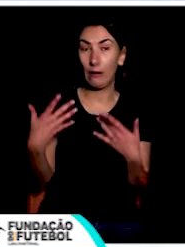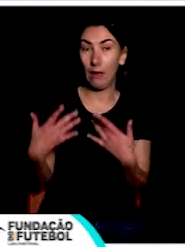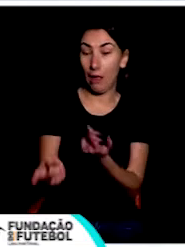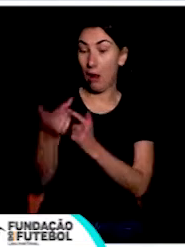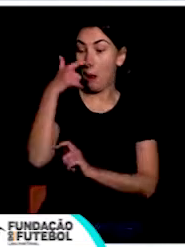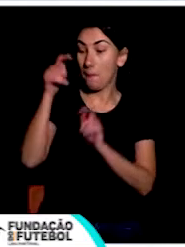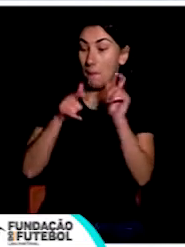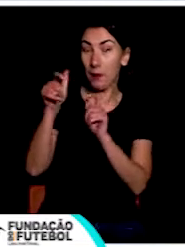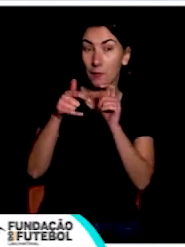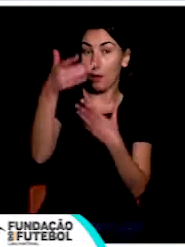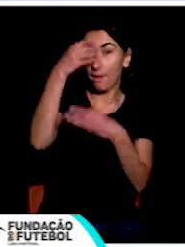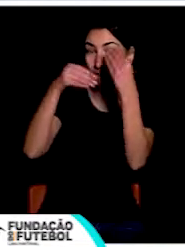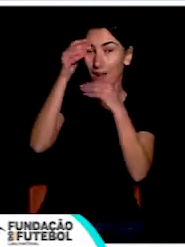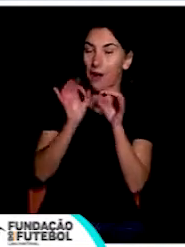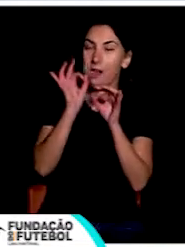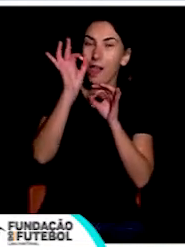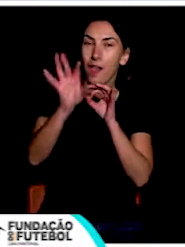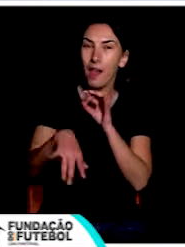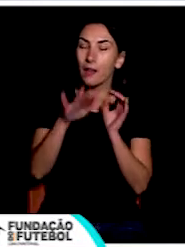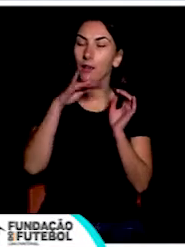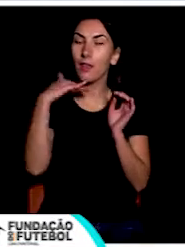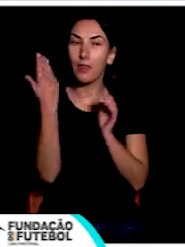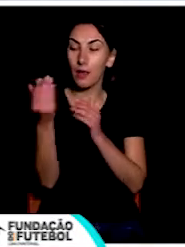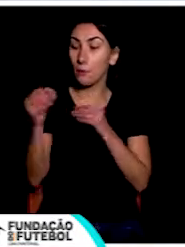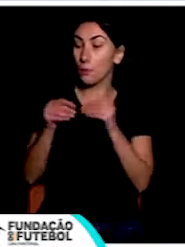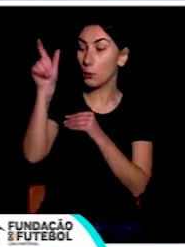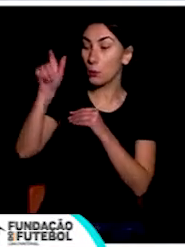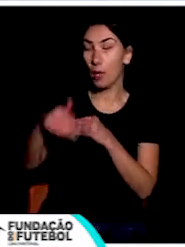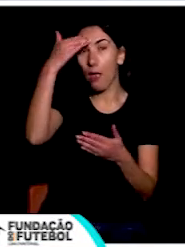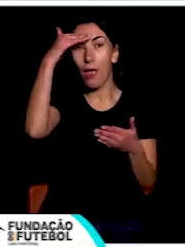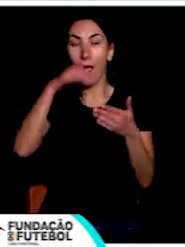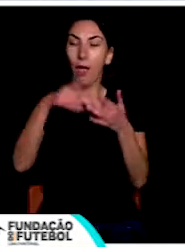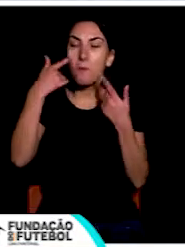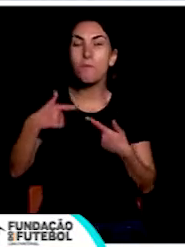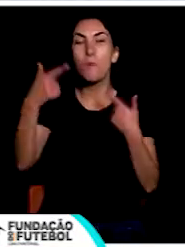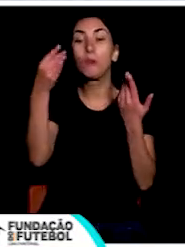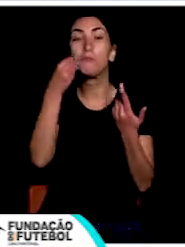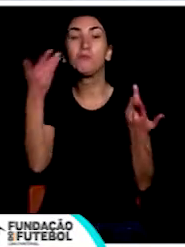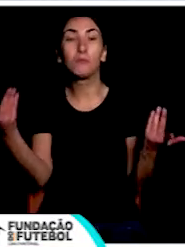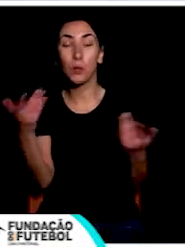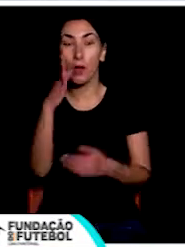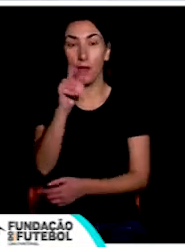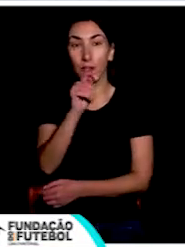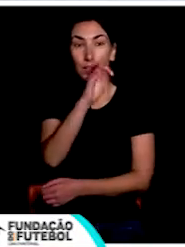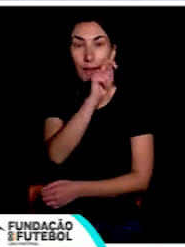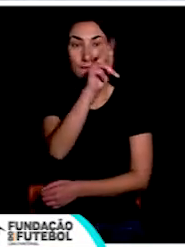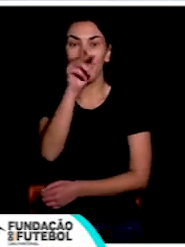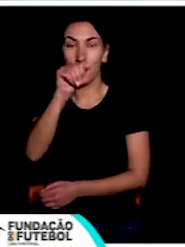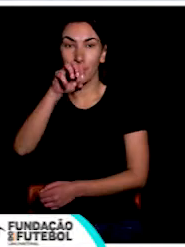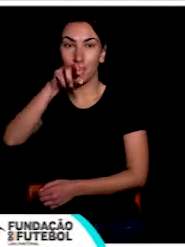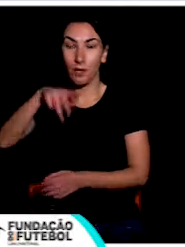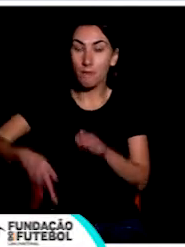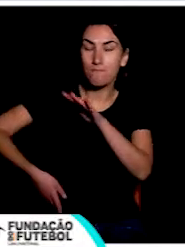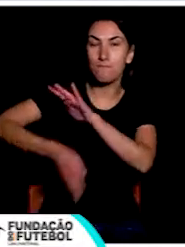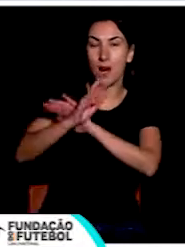E agora, para os aprendizes, a dica do especialista. Os jogadores do Casa Pia mostram-lhe como se faz. Jefferson a